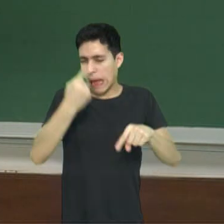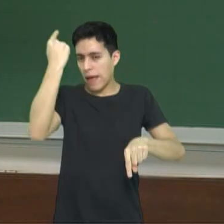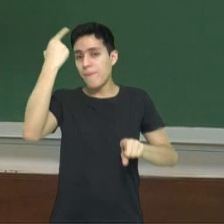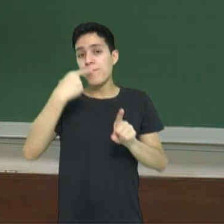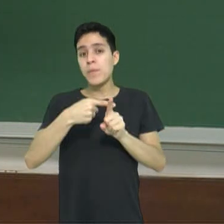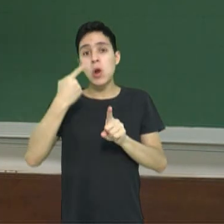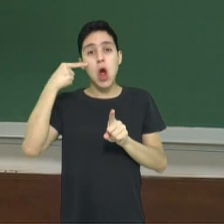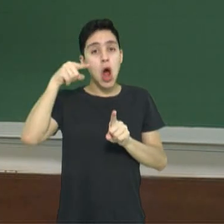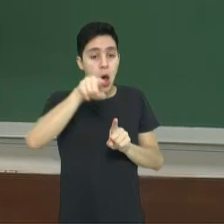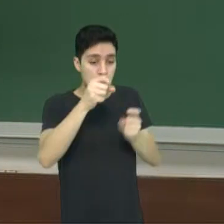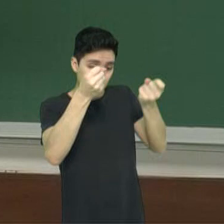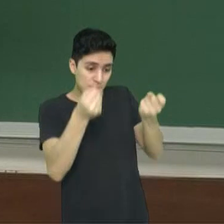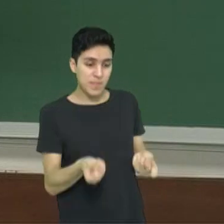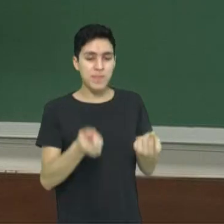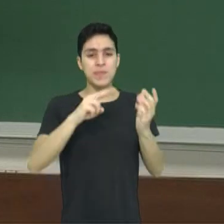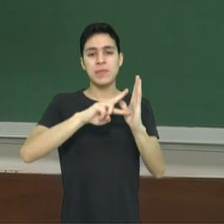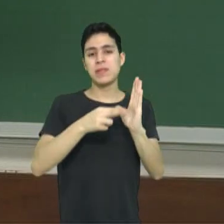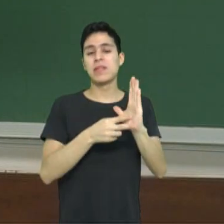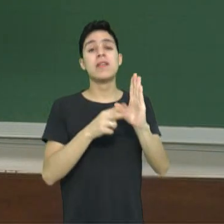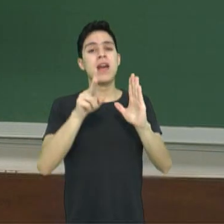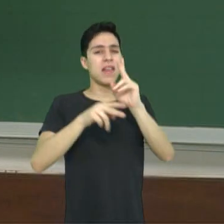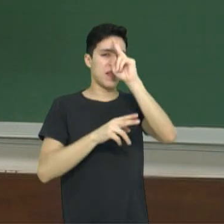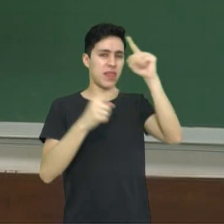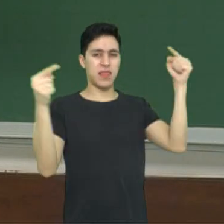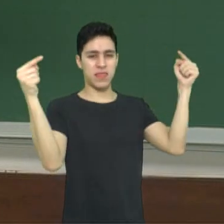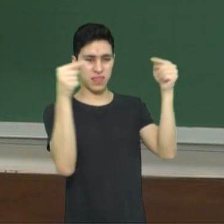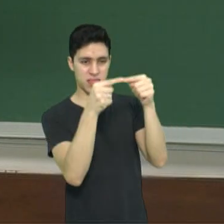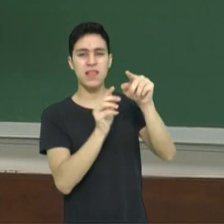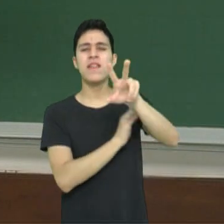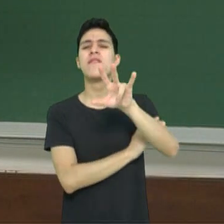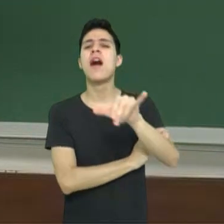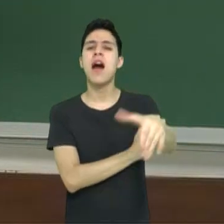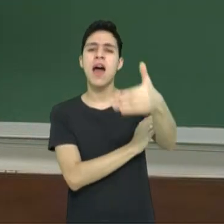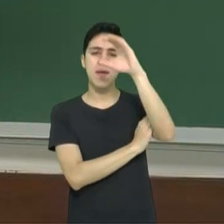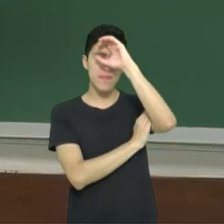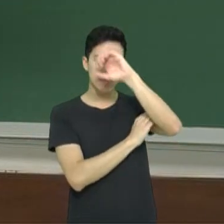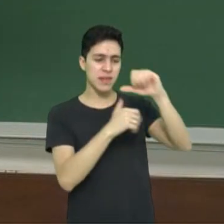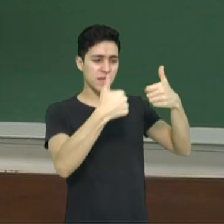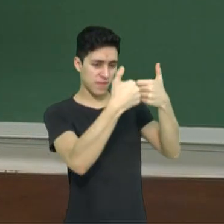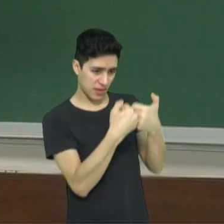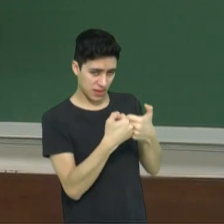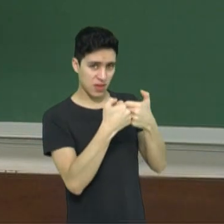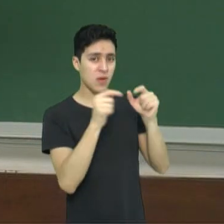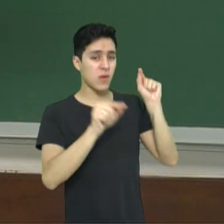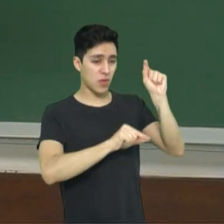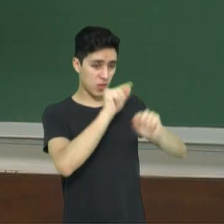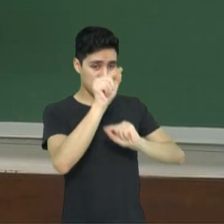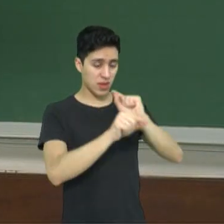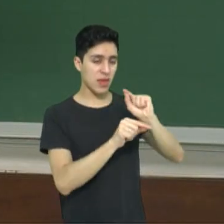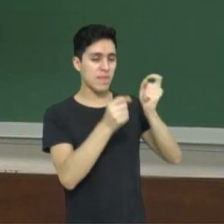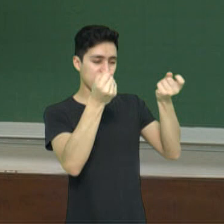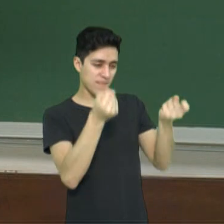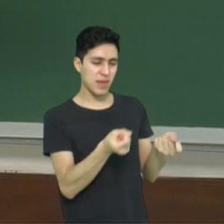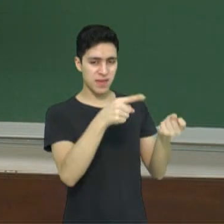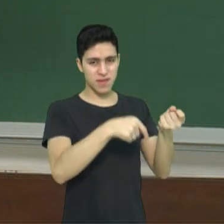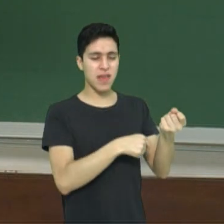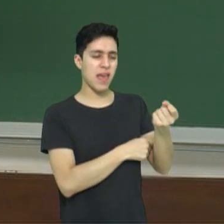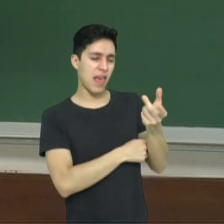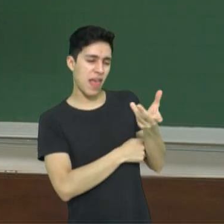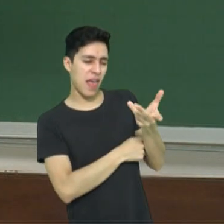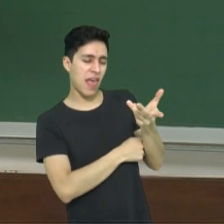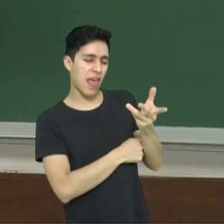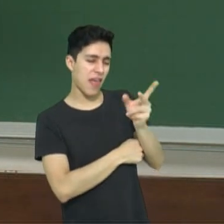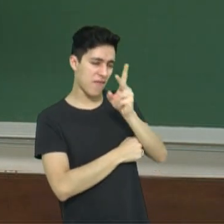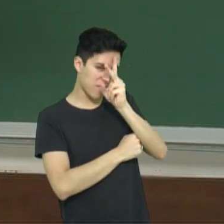peso é uma força. Vocês vão aprender em física que peso é uma força, é massa vezes a aceleração da